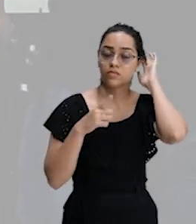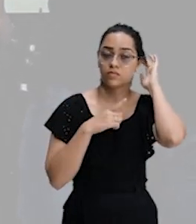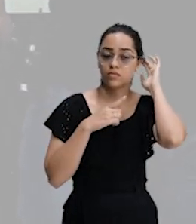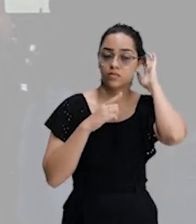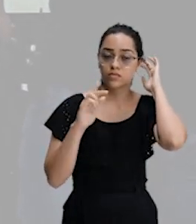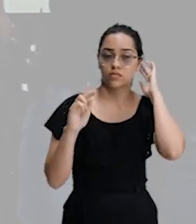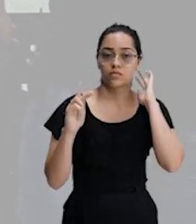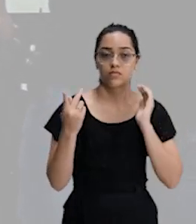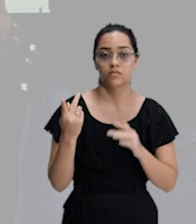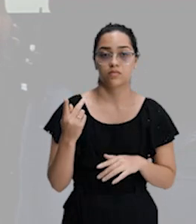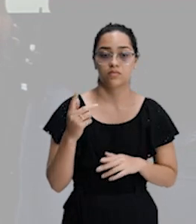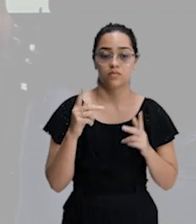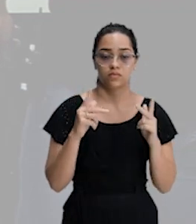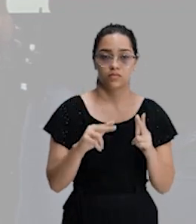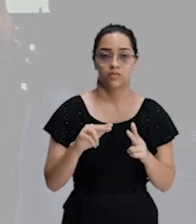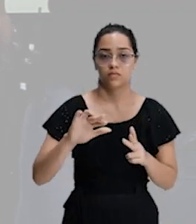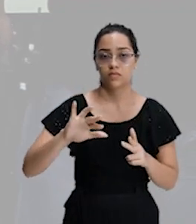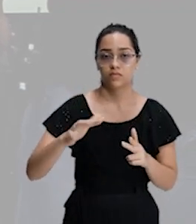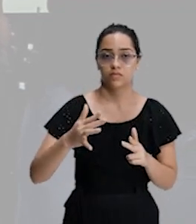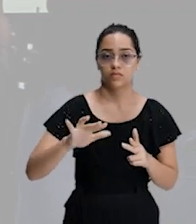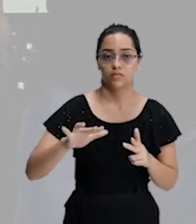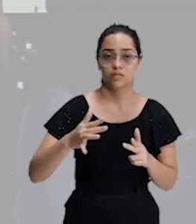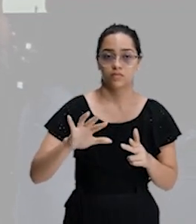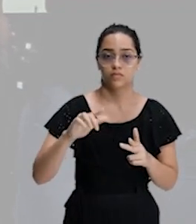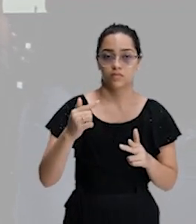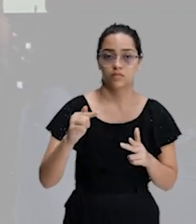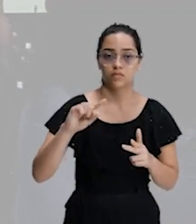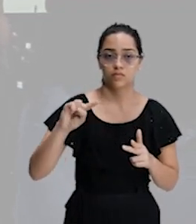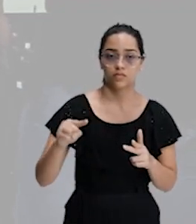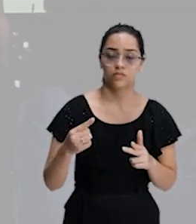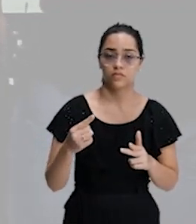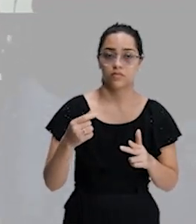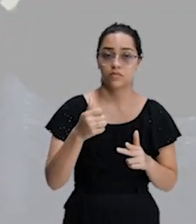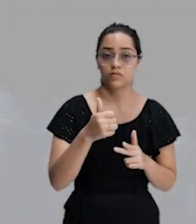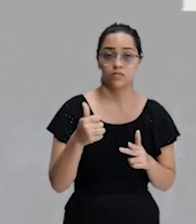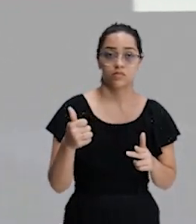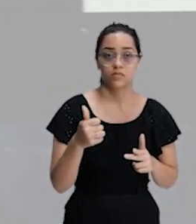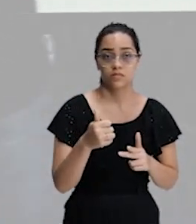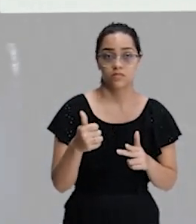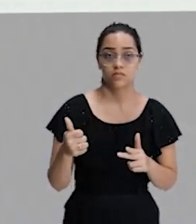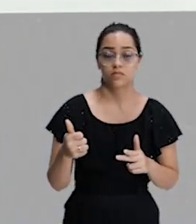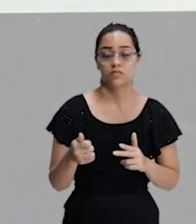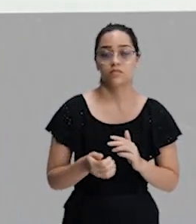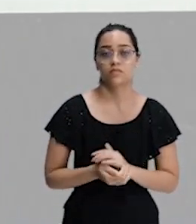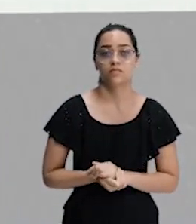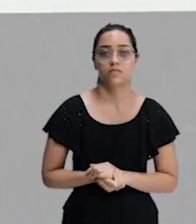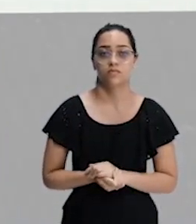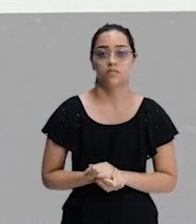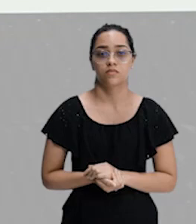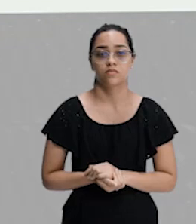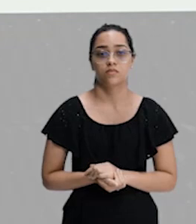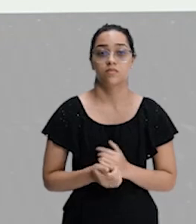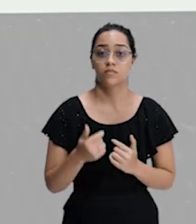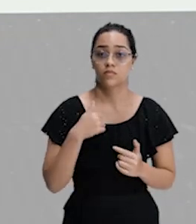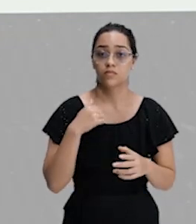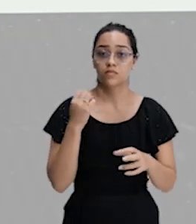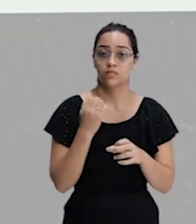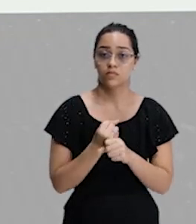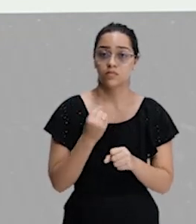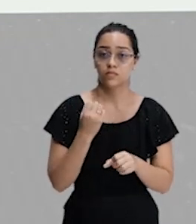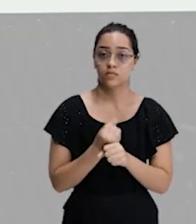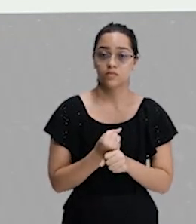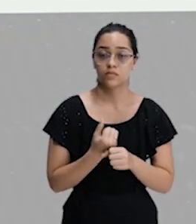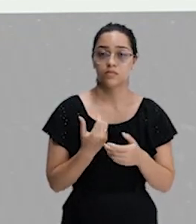o H igual a aproximadamente 7,11, certo? Então, eu